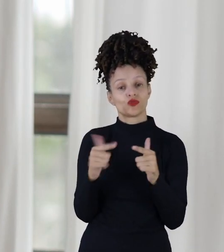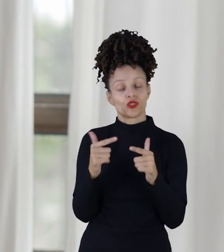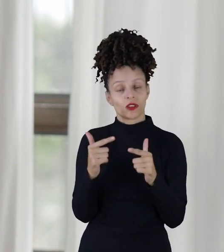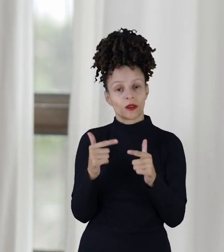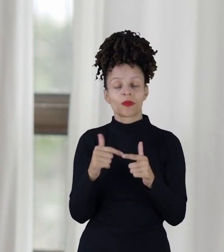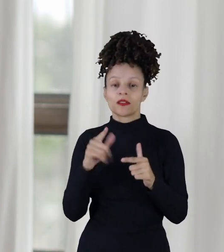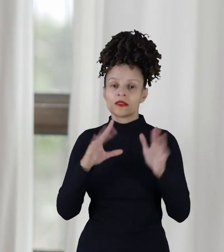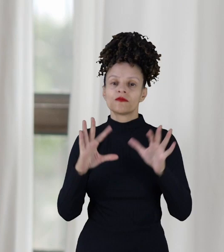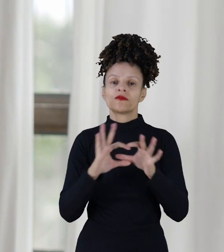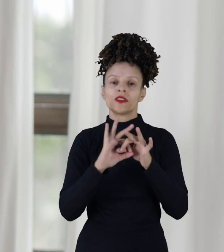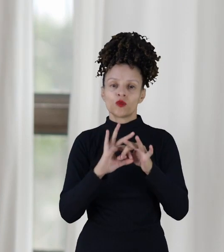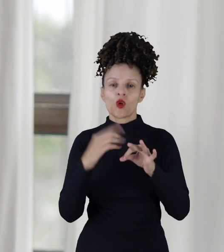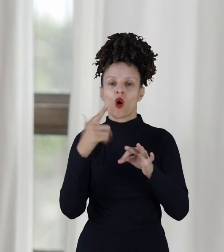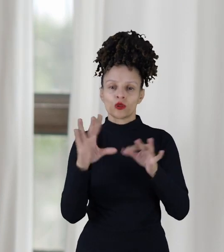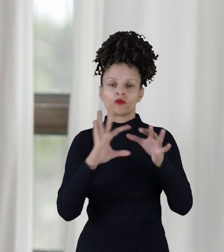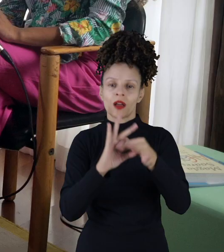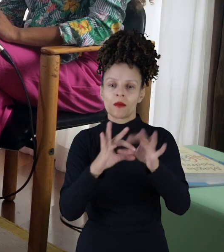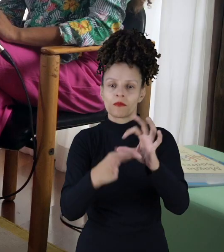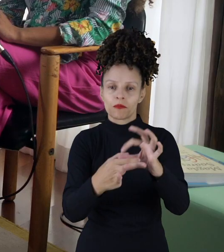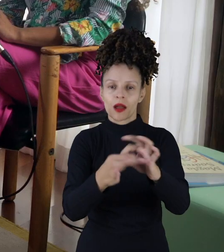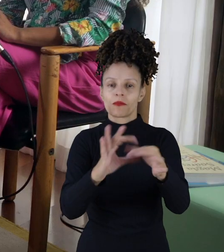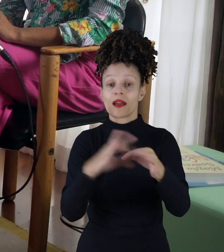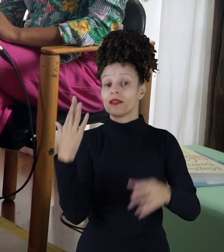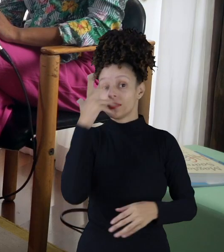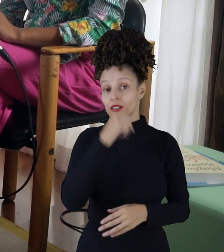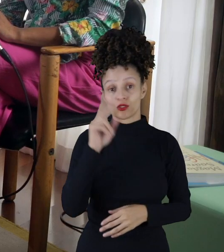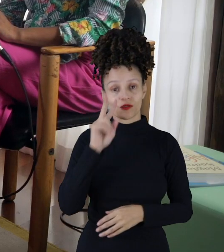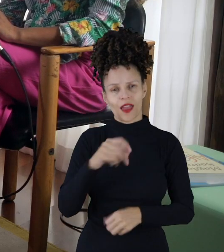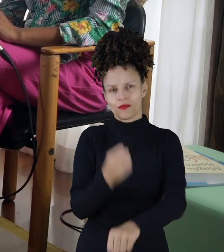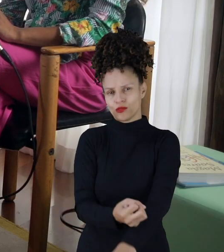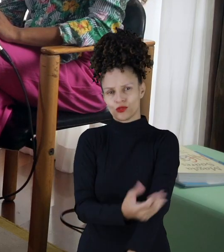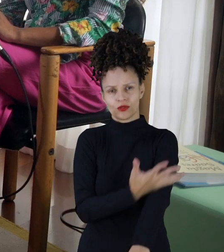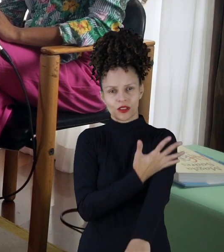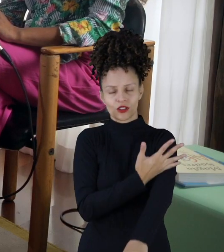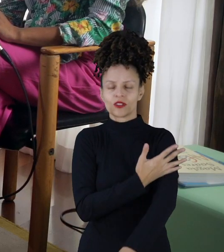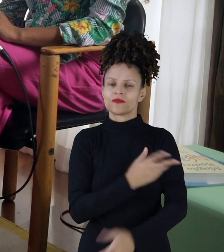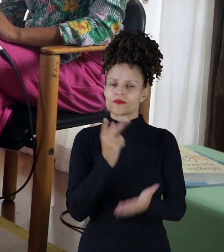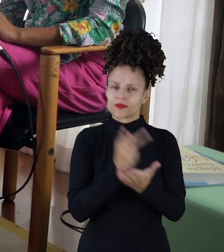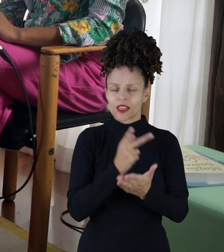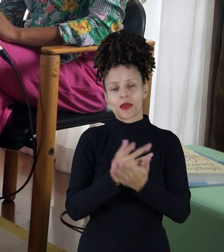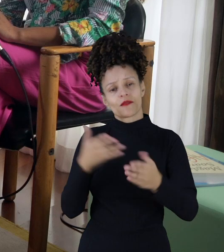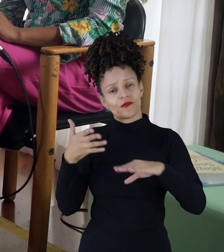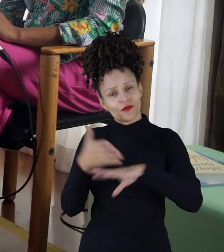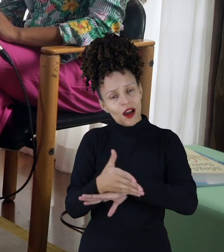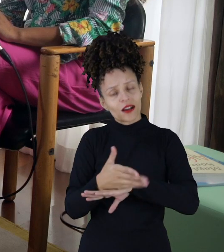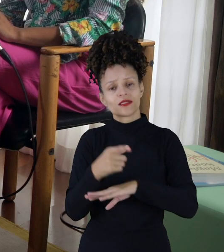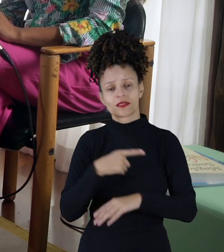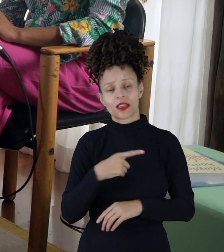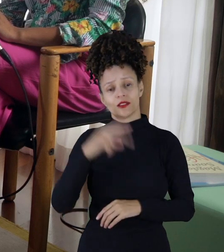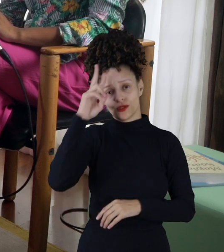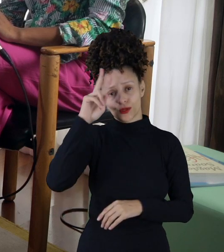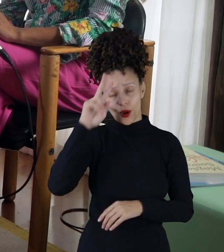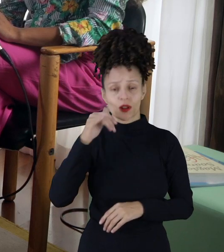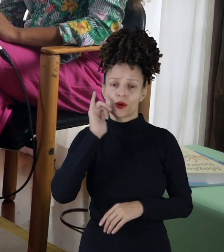existia. E aí esse vínculo acaba puxando outros. Então é lindo de ver e é emocionante. Cada vez que a gente vai,